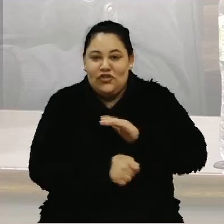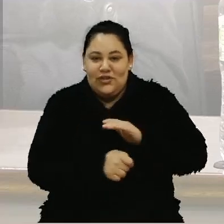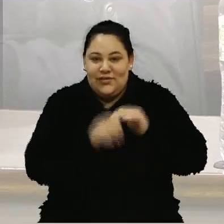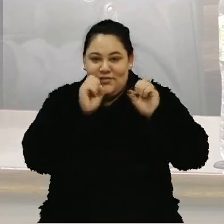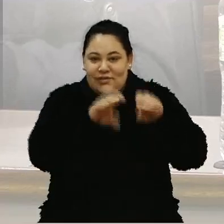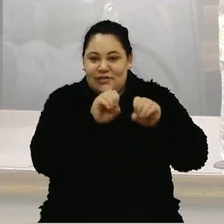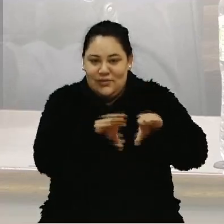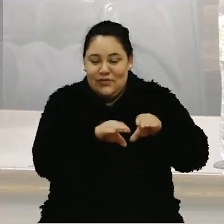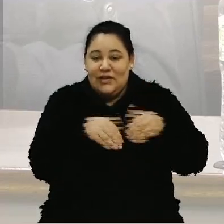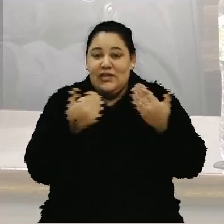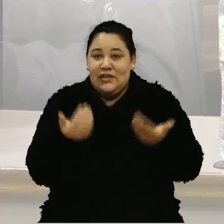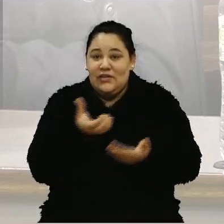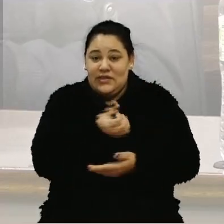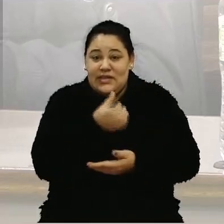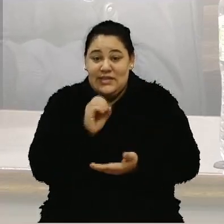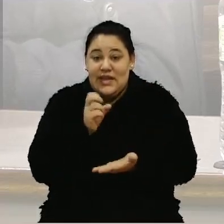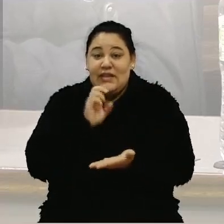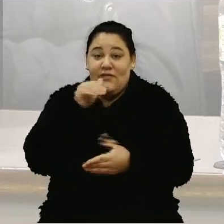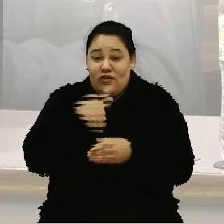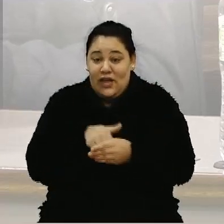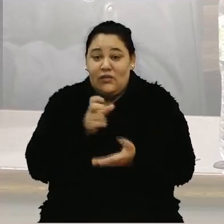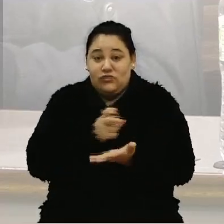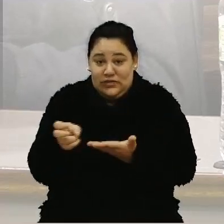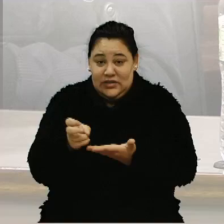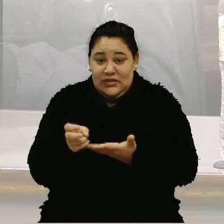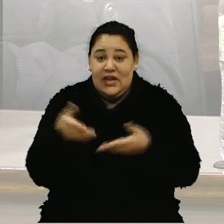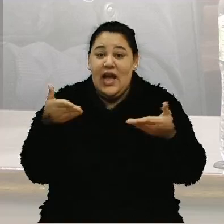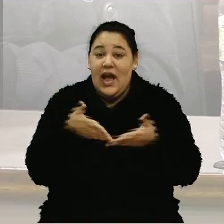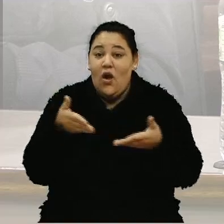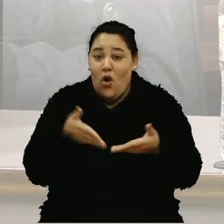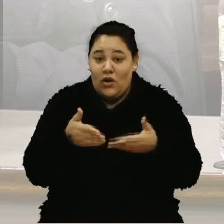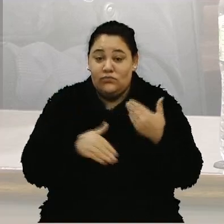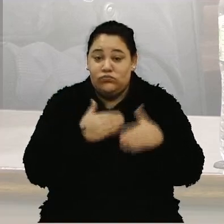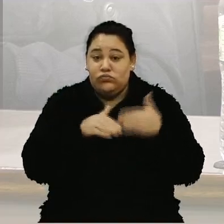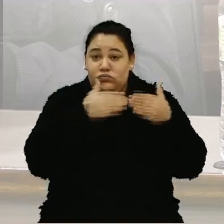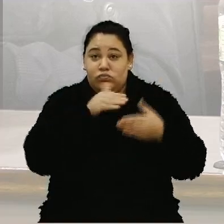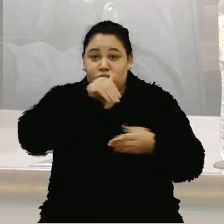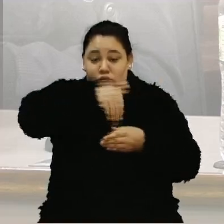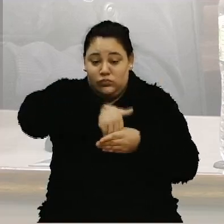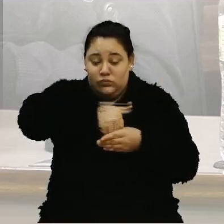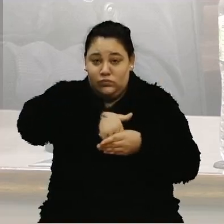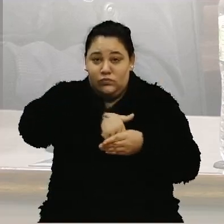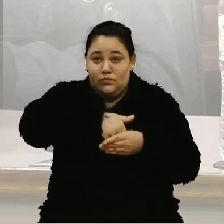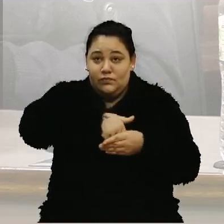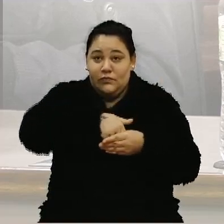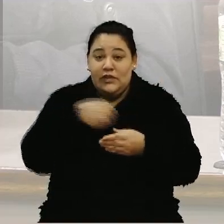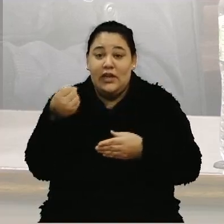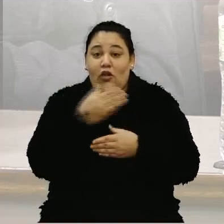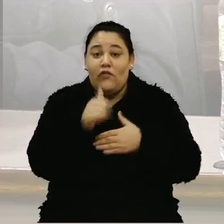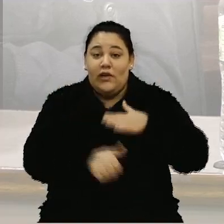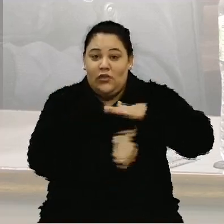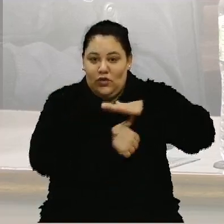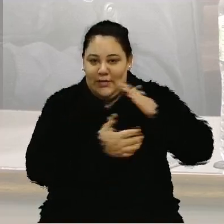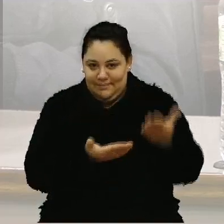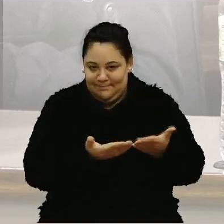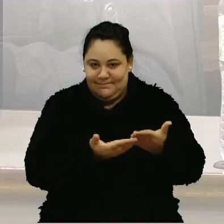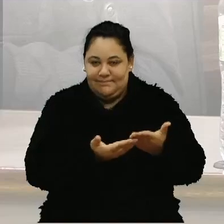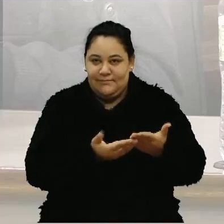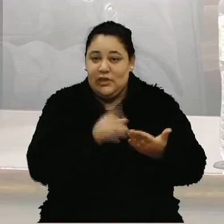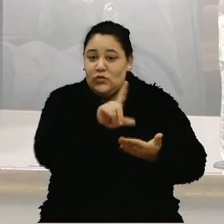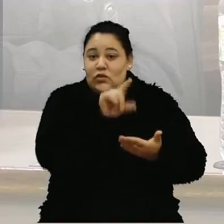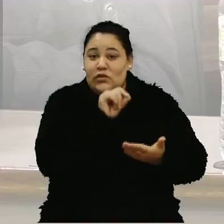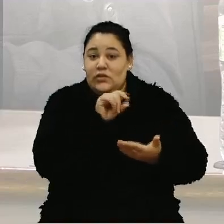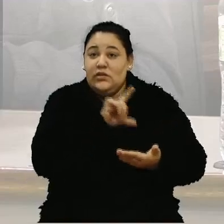Então 60 votaram pelo impeachment dele. Agora está no processo eleitoral da nova reitoria. Tá? Então